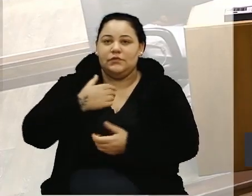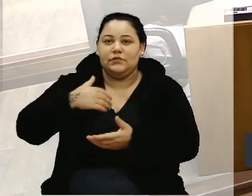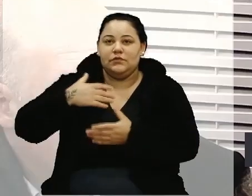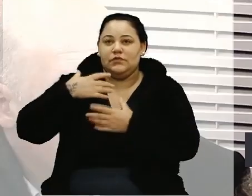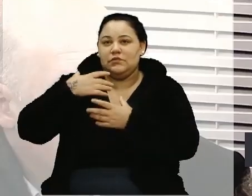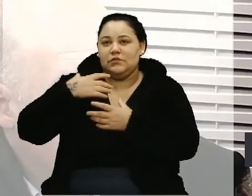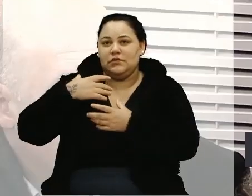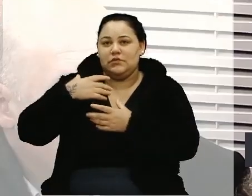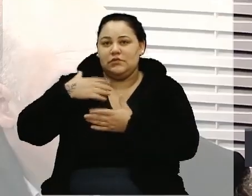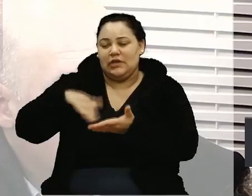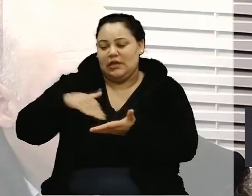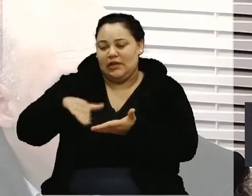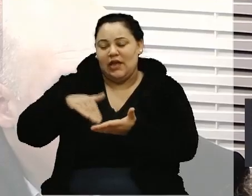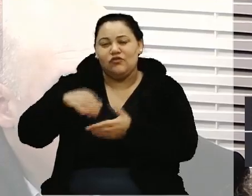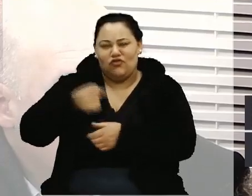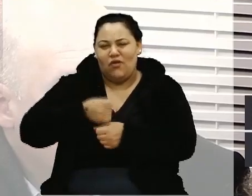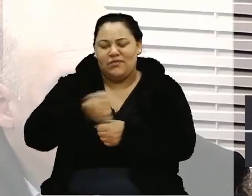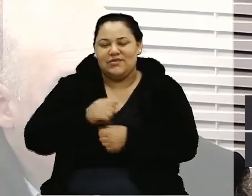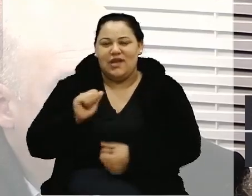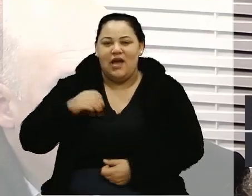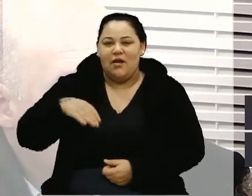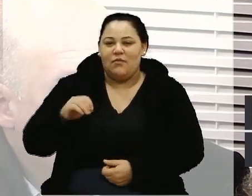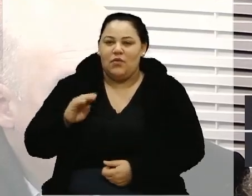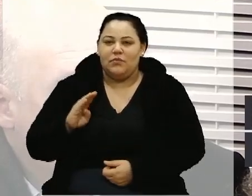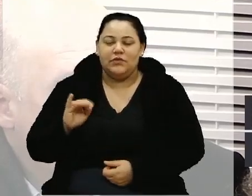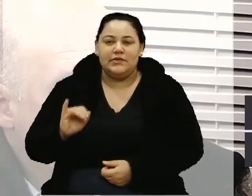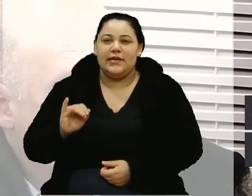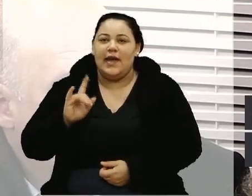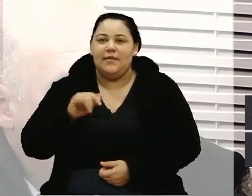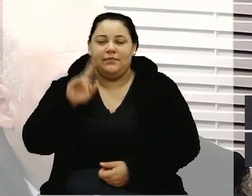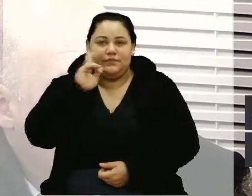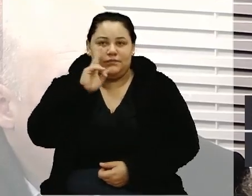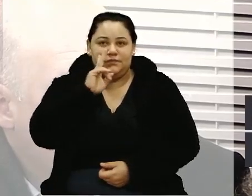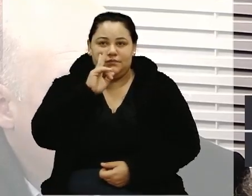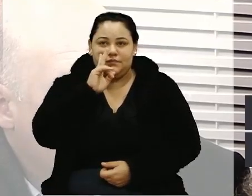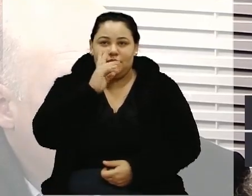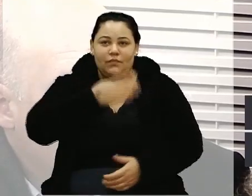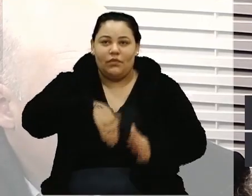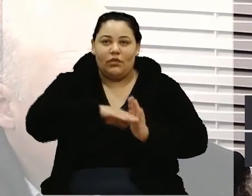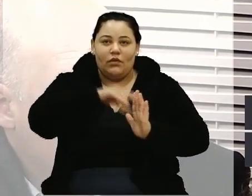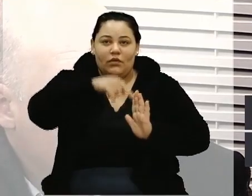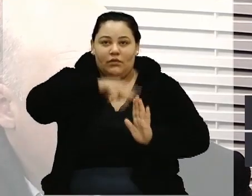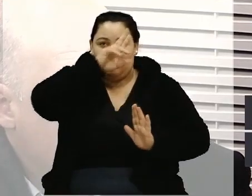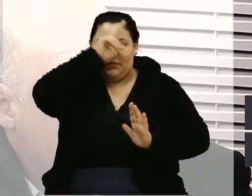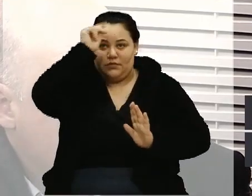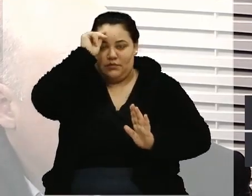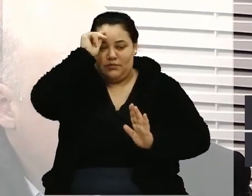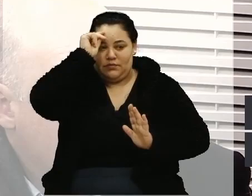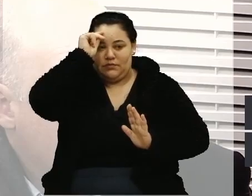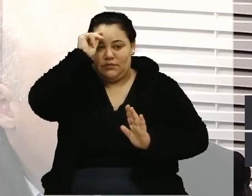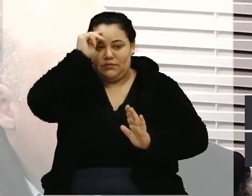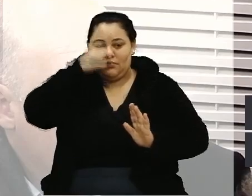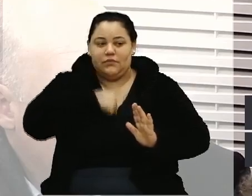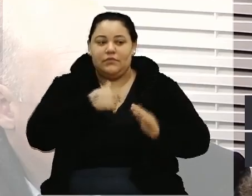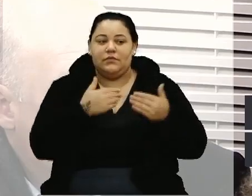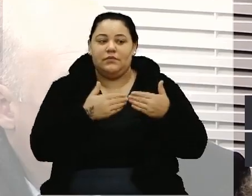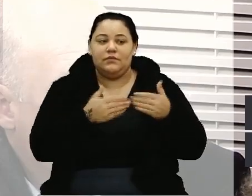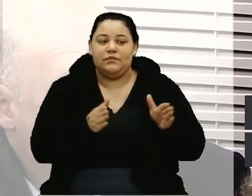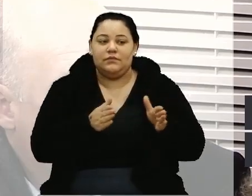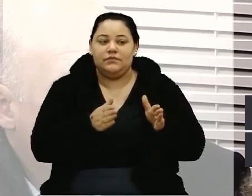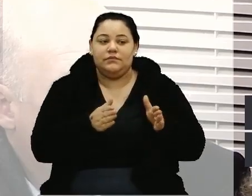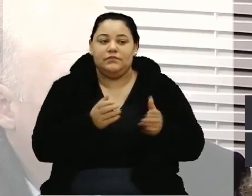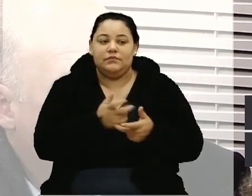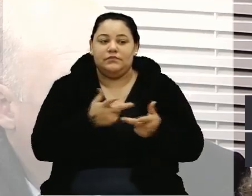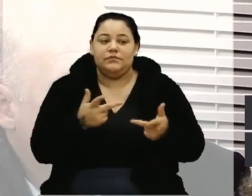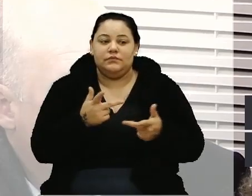MOB. E eu lembro que quando eu vim aqui na prefeitura abrir os protocolos, os processos administrativos,